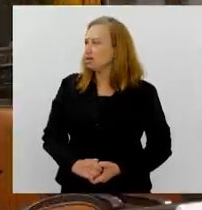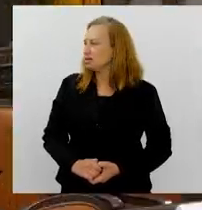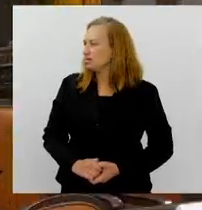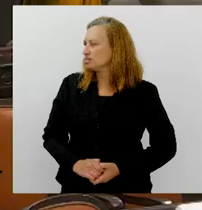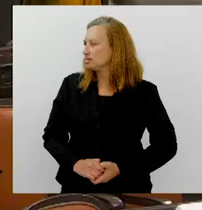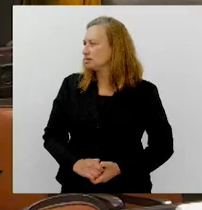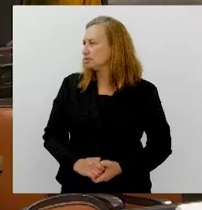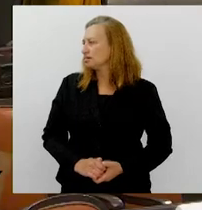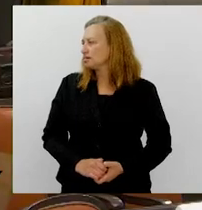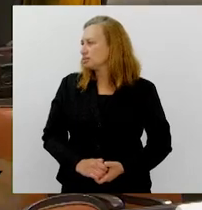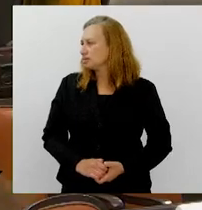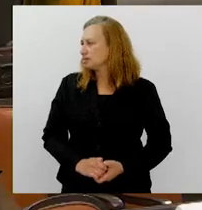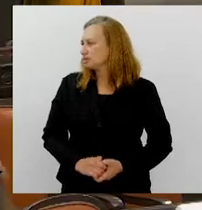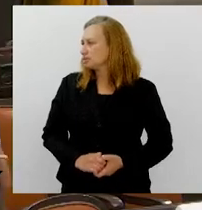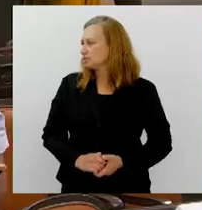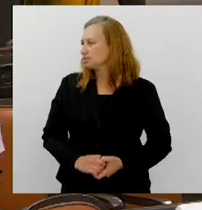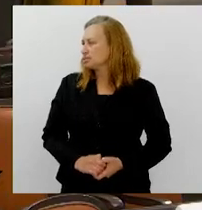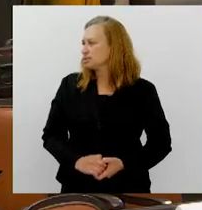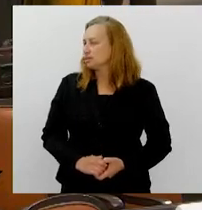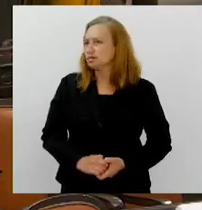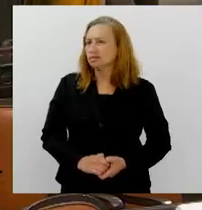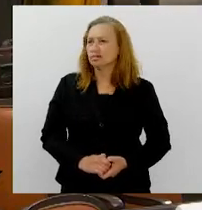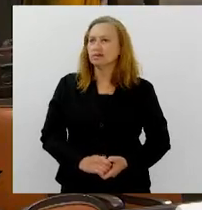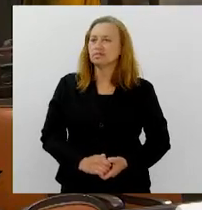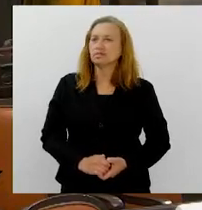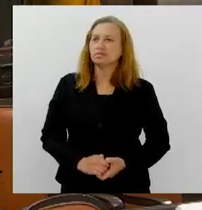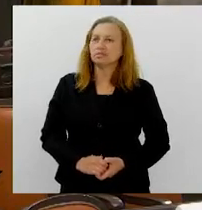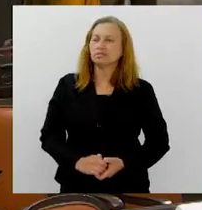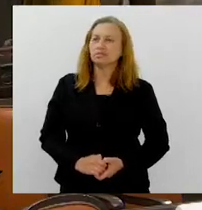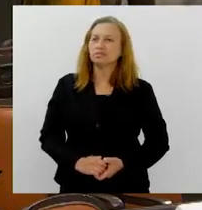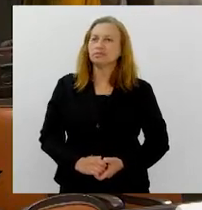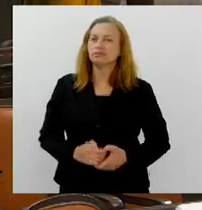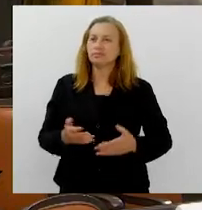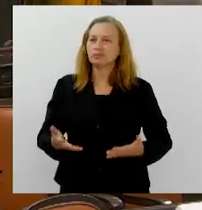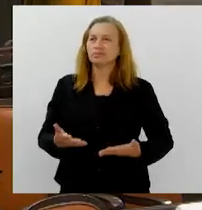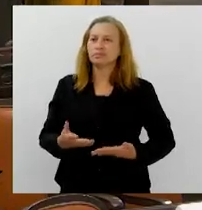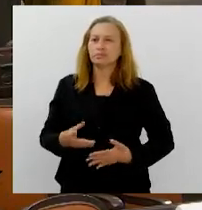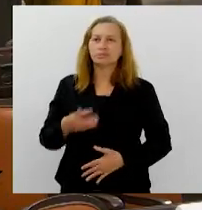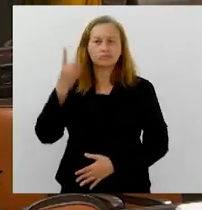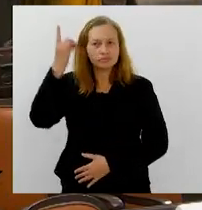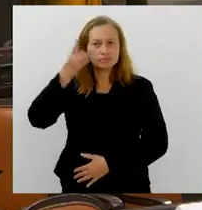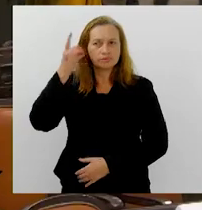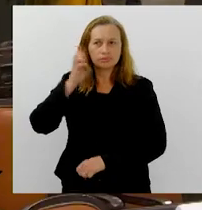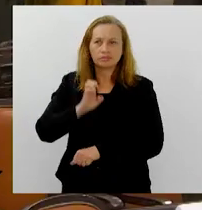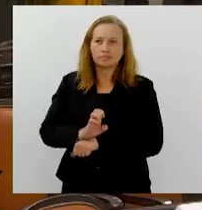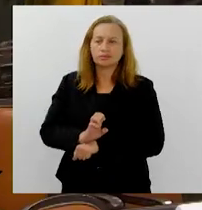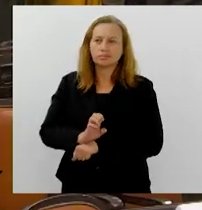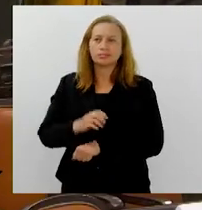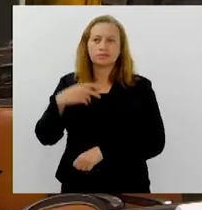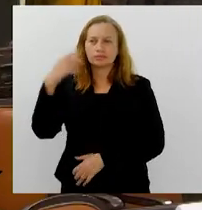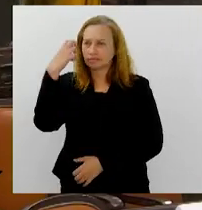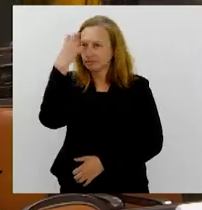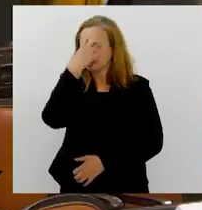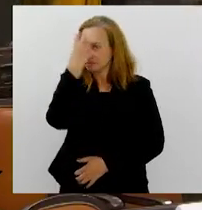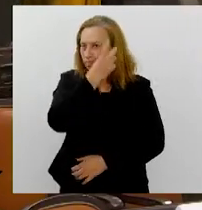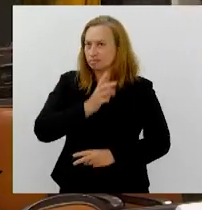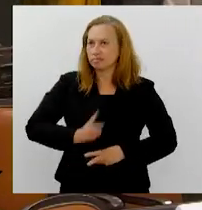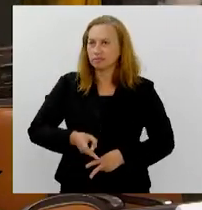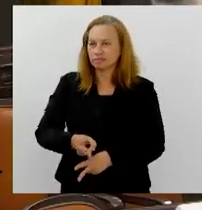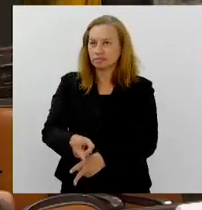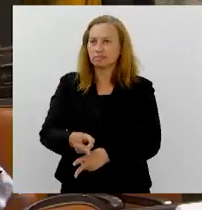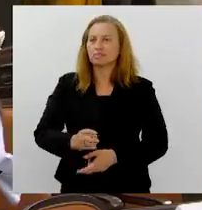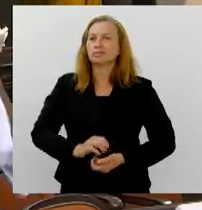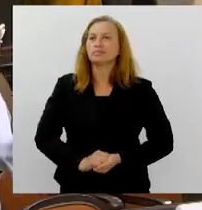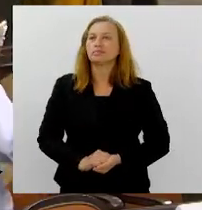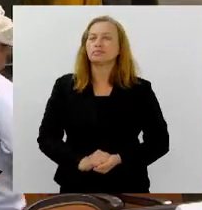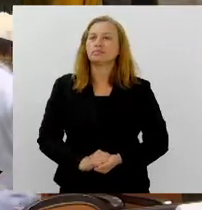Convido para compor a mesa de honra a excelentíssima deputada estadual Verônica Lima para seguir com o andamento